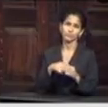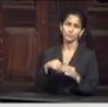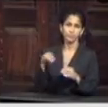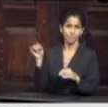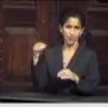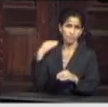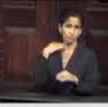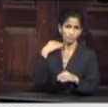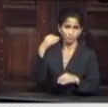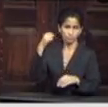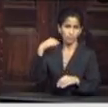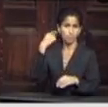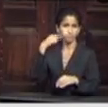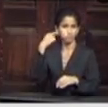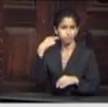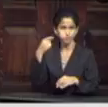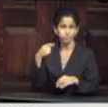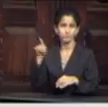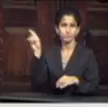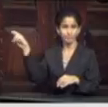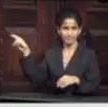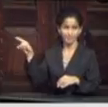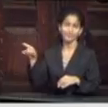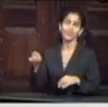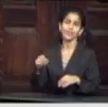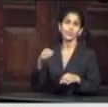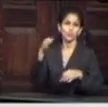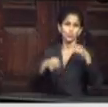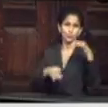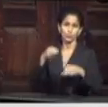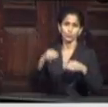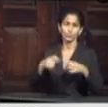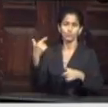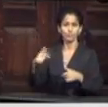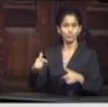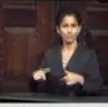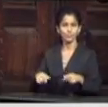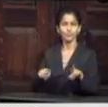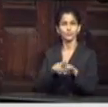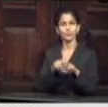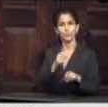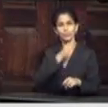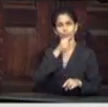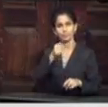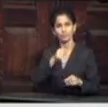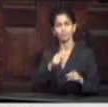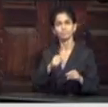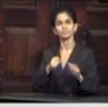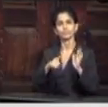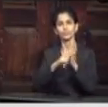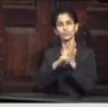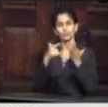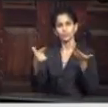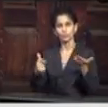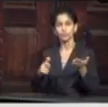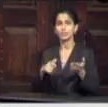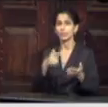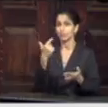há justiça. Sem dar tratamento digno ao jornalista, não há imprensa livre,